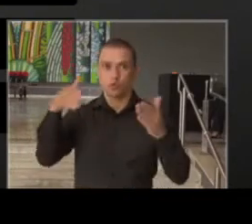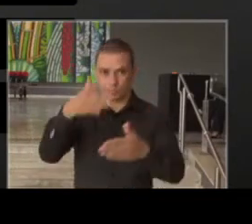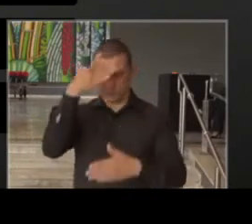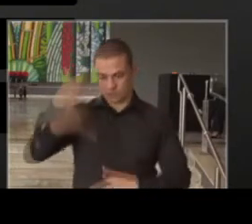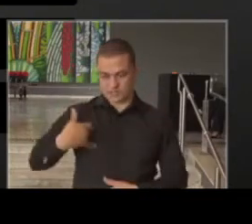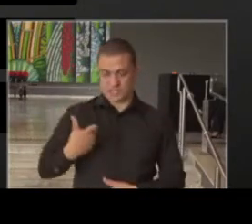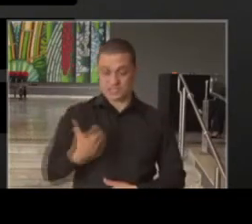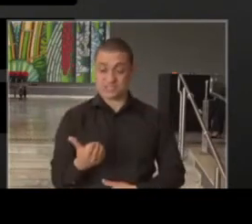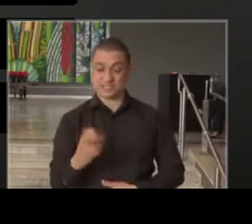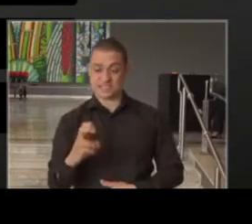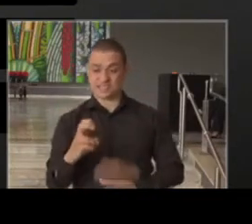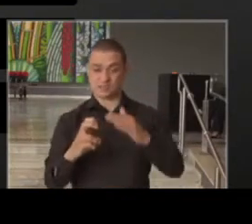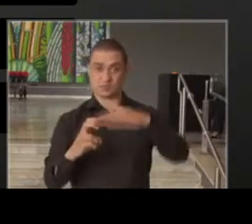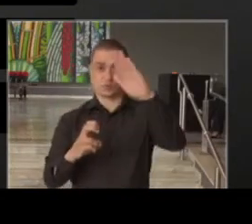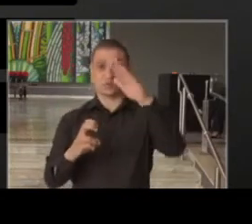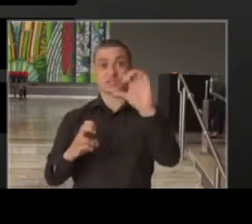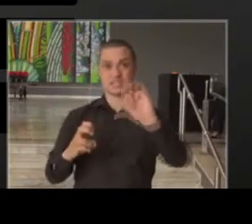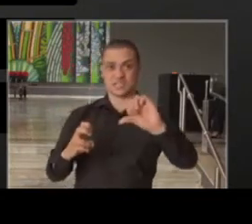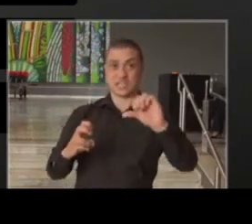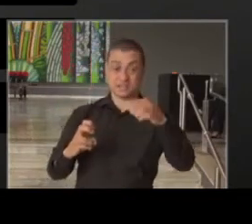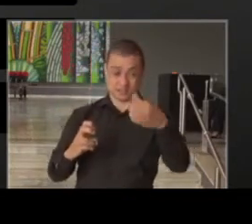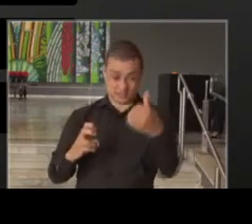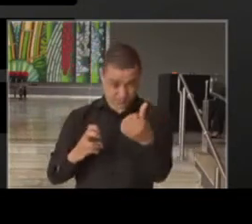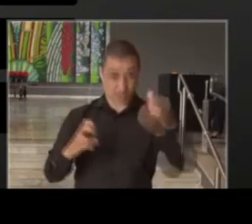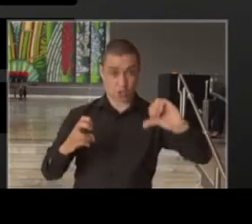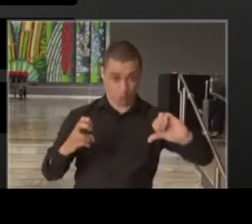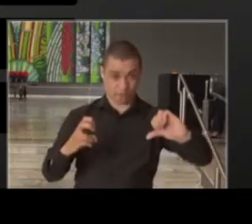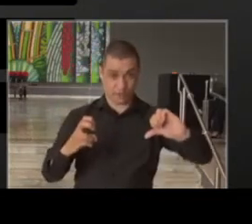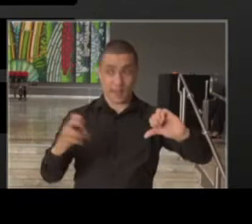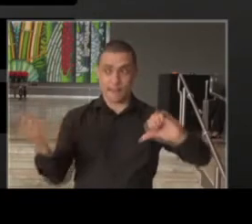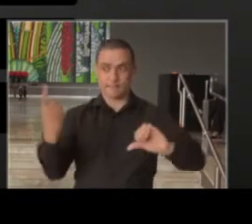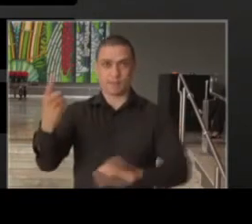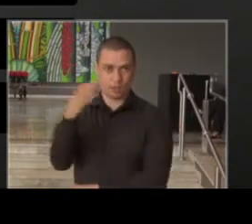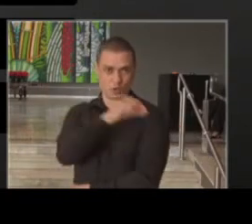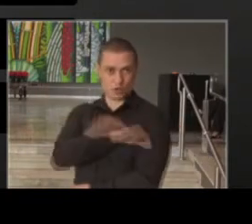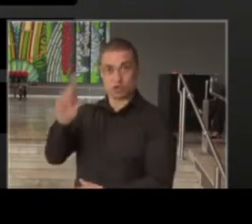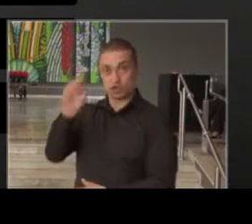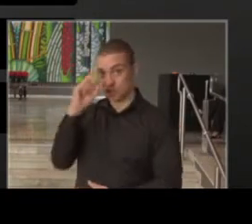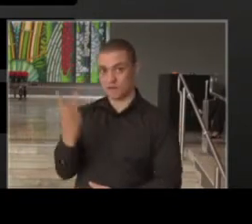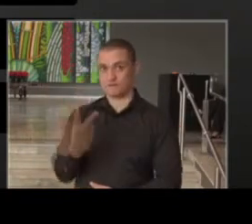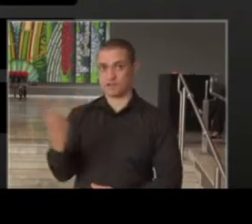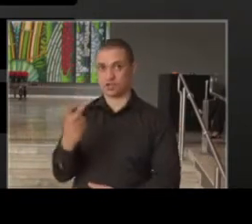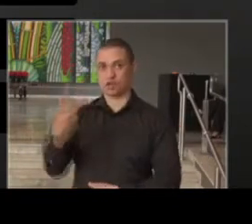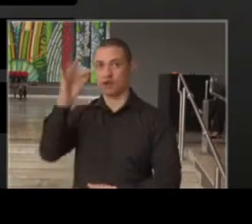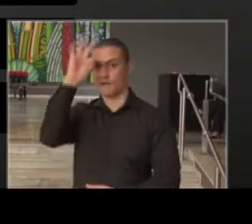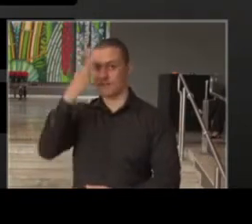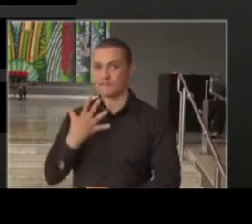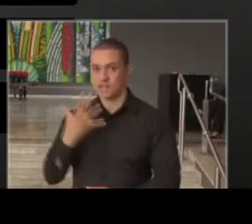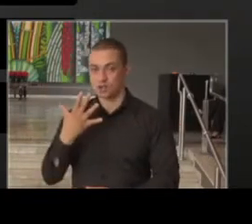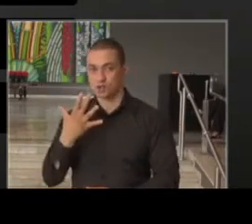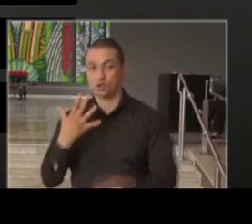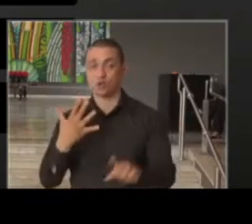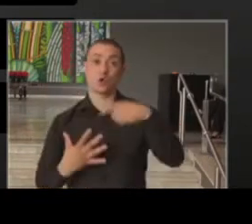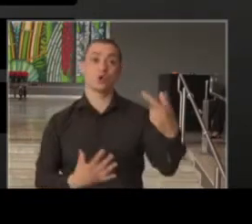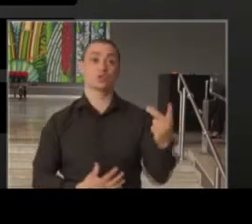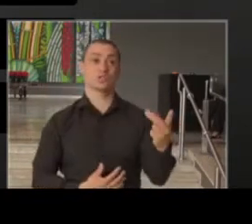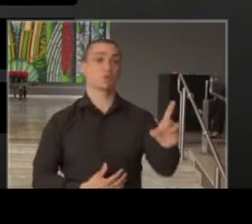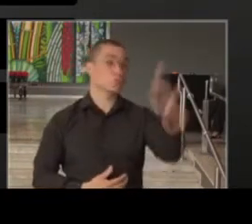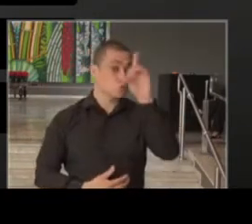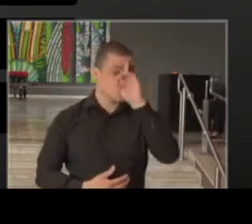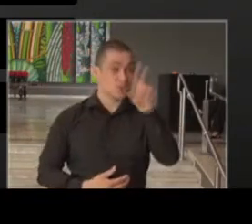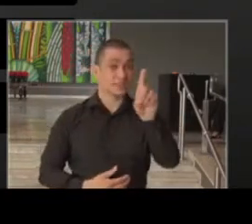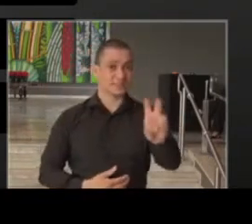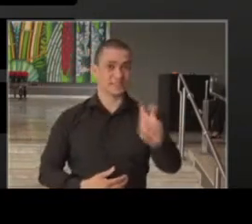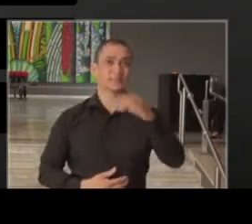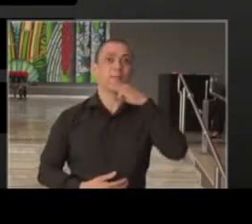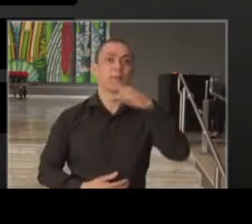65 a 69 anos, a primeira dose no dia 22 de fevereiro e a segunda dose no dia 15